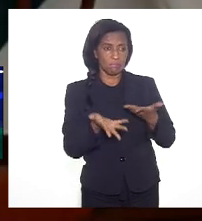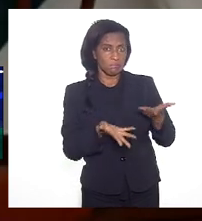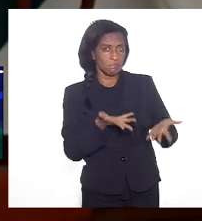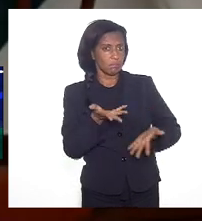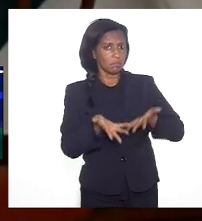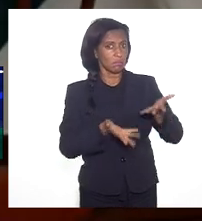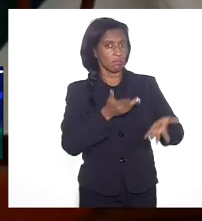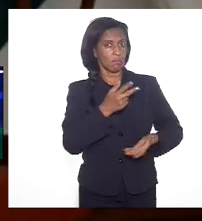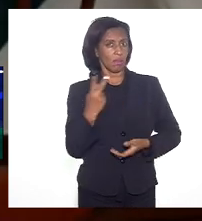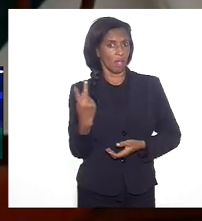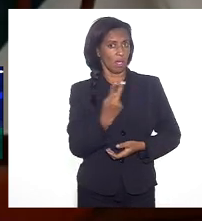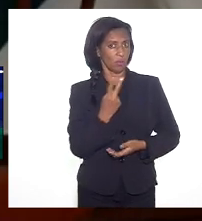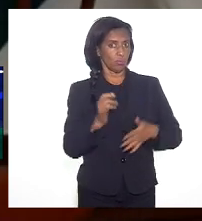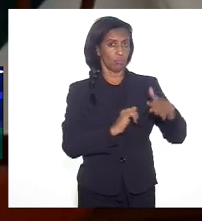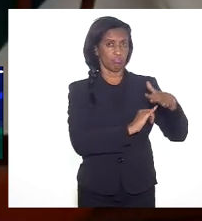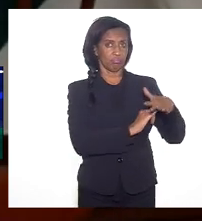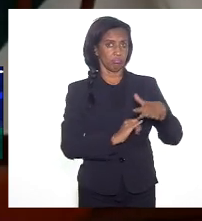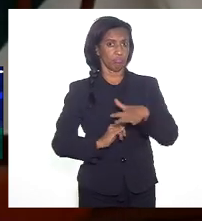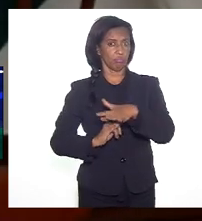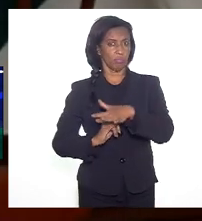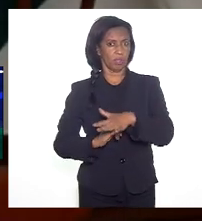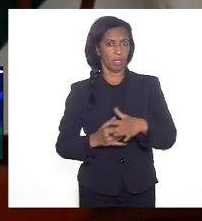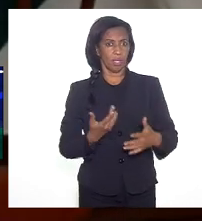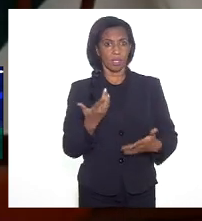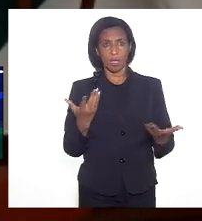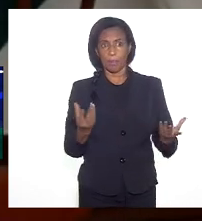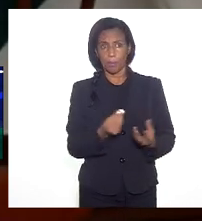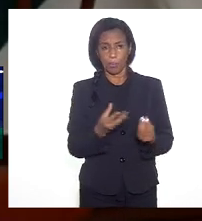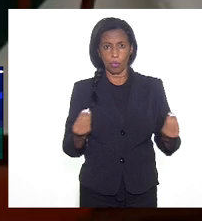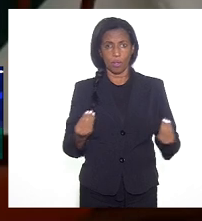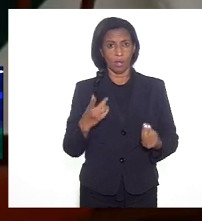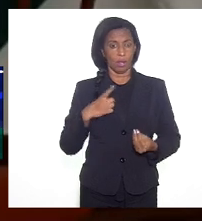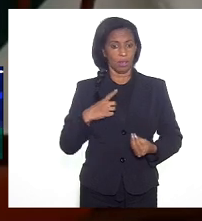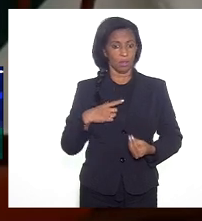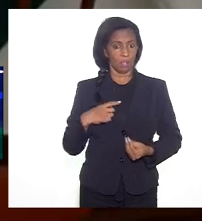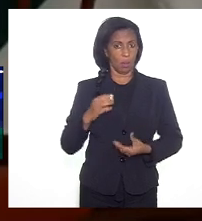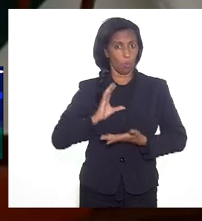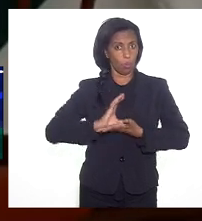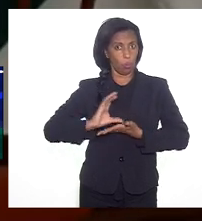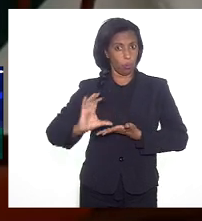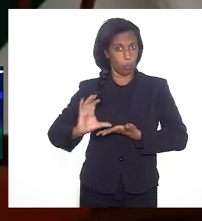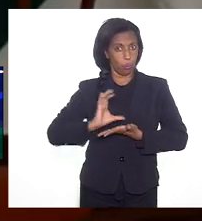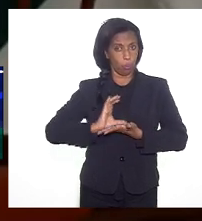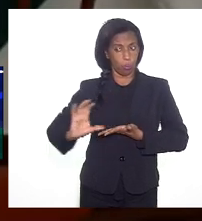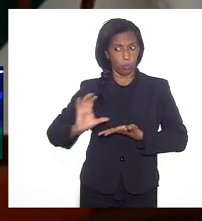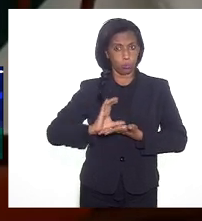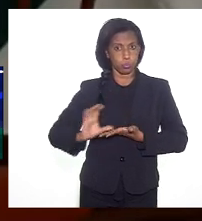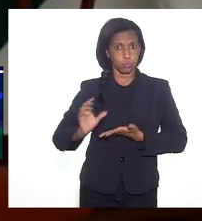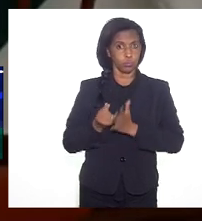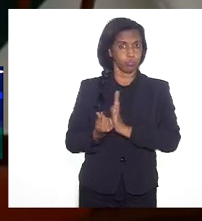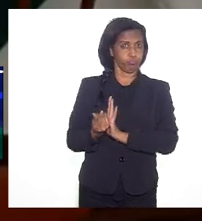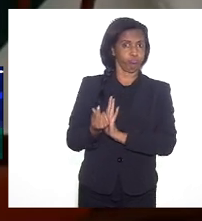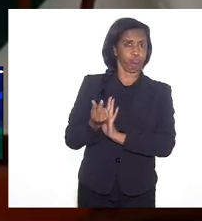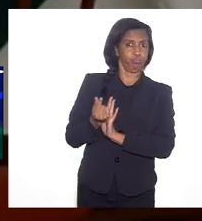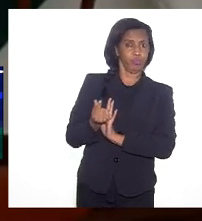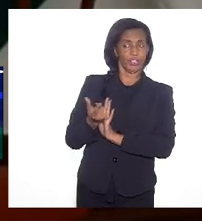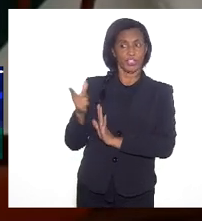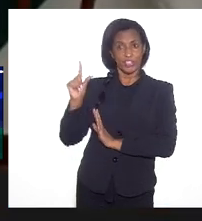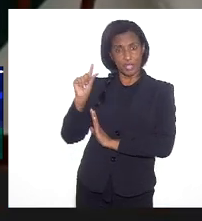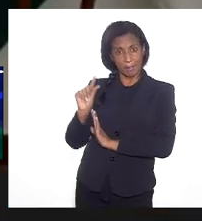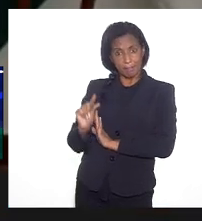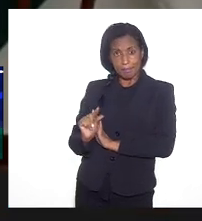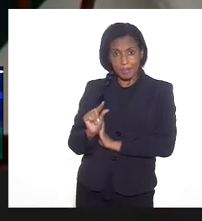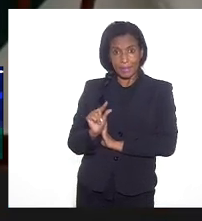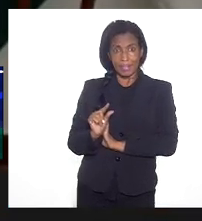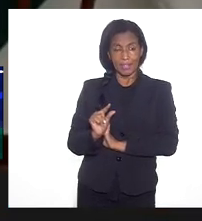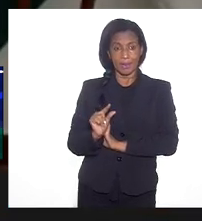essas duas instituições que muitas vezes tem um orçamento pífio tem um orçamento que já é pequeno e